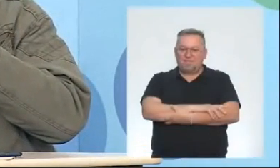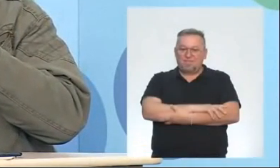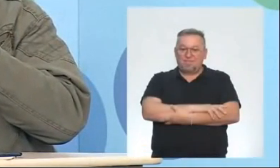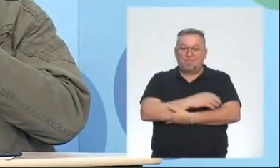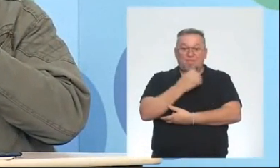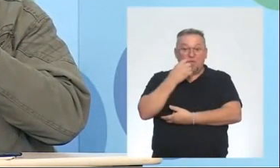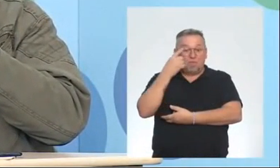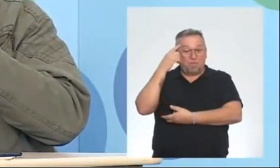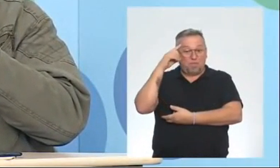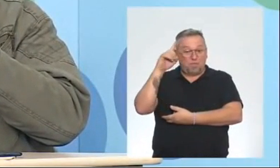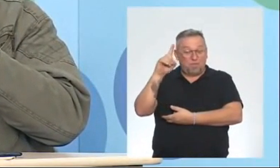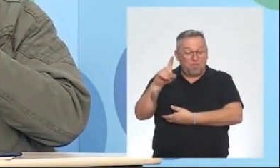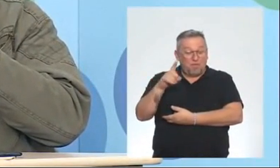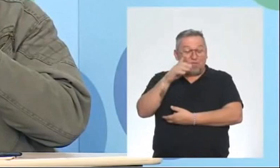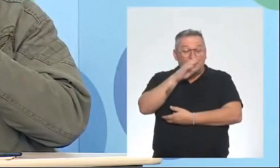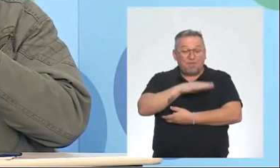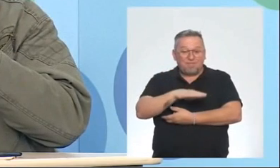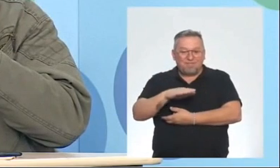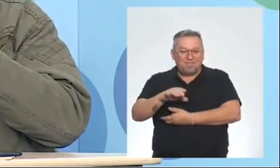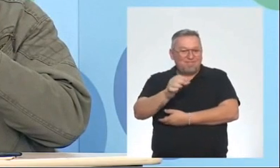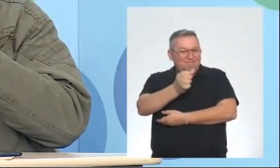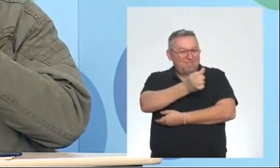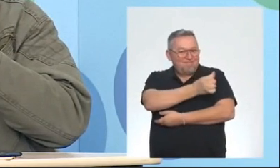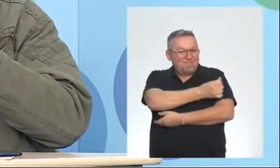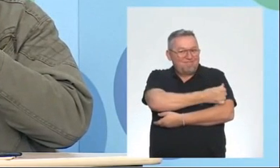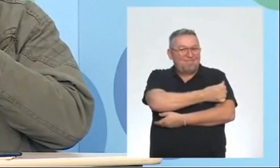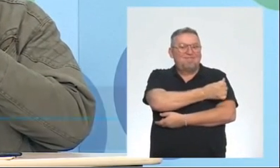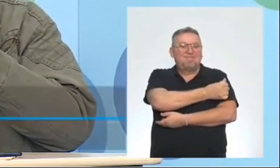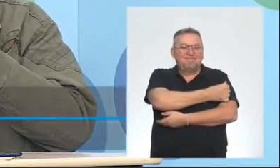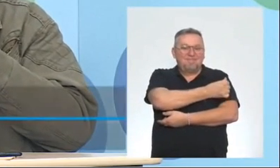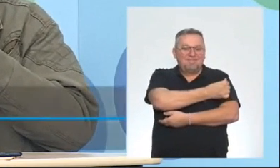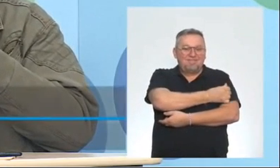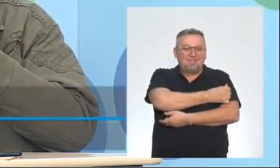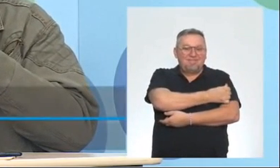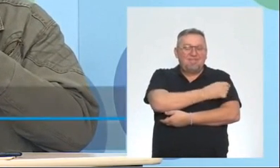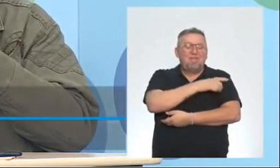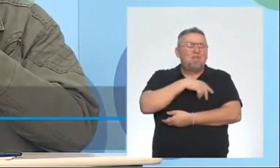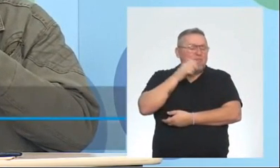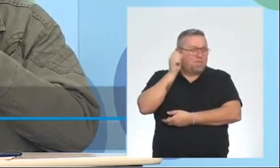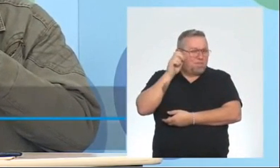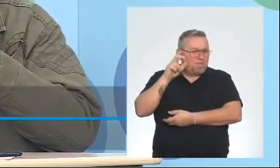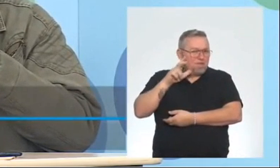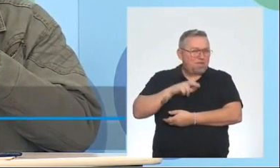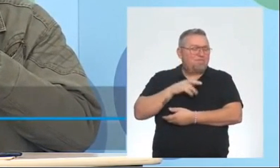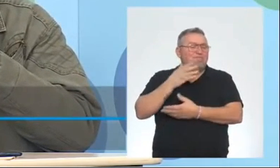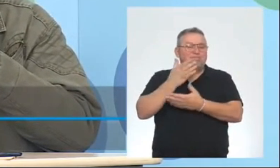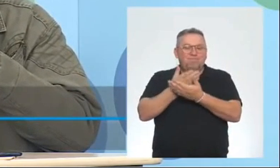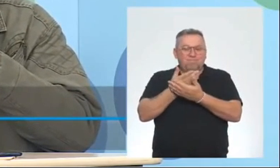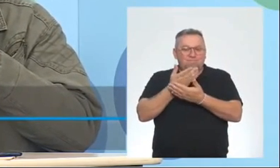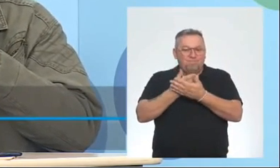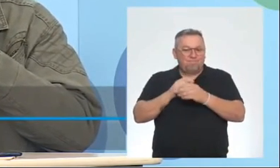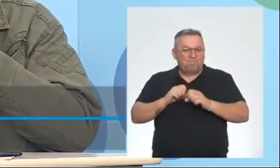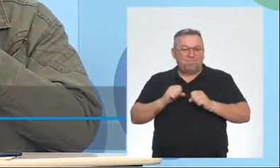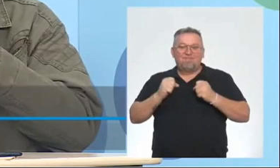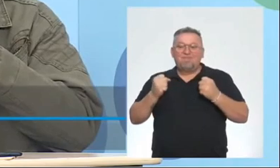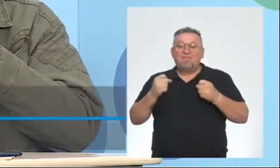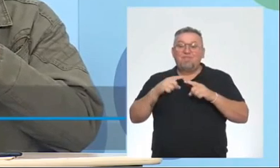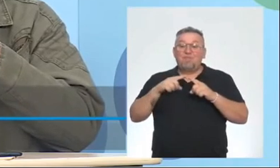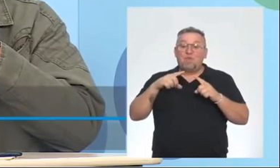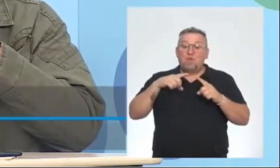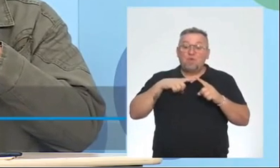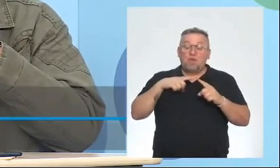Bom dia, garotada do sexto ano, garotada esperta e estudiosa. Eu